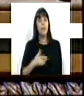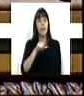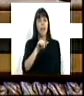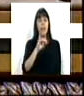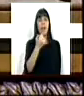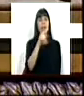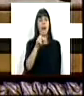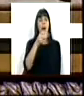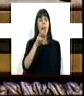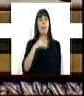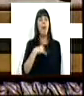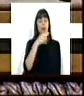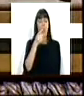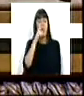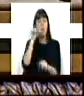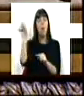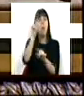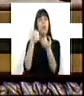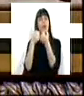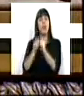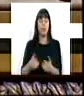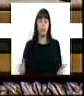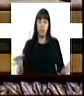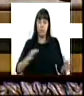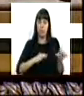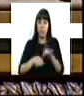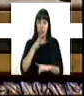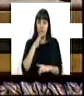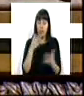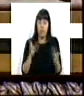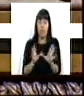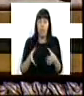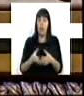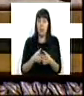Leitão Amado, dizer que houve quem escondesse. Ó Sr. Deputado, pode ser